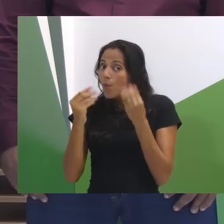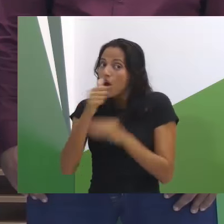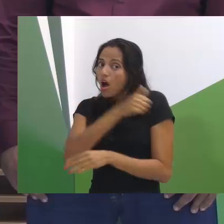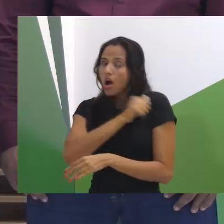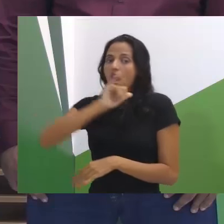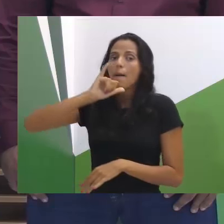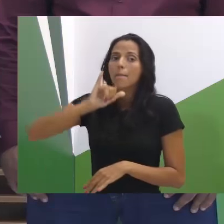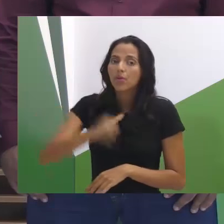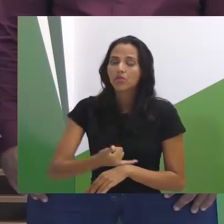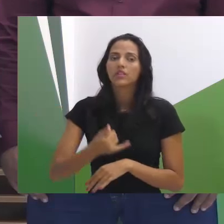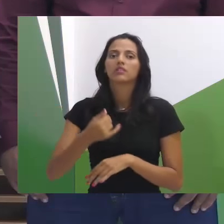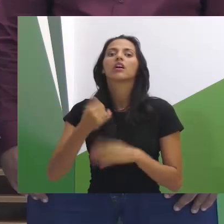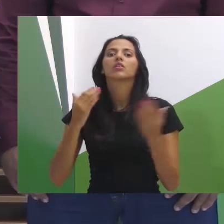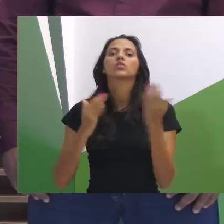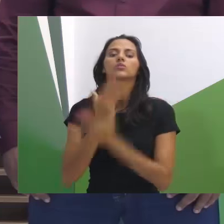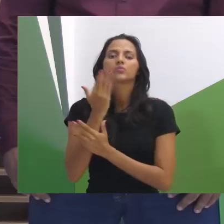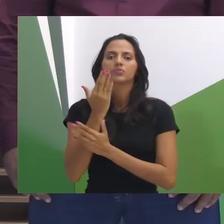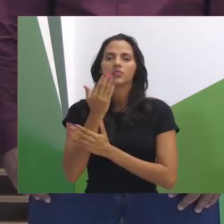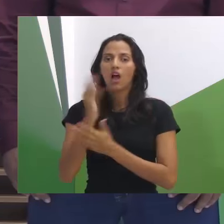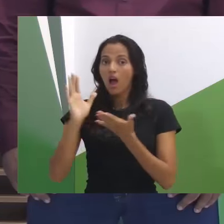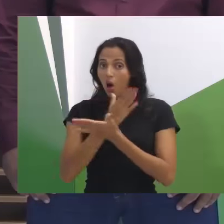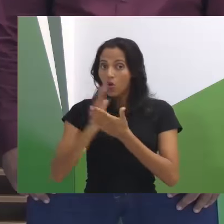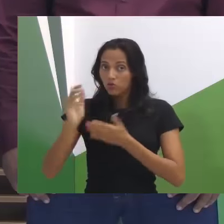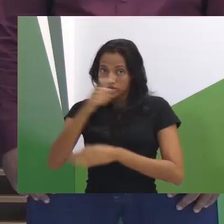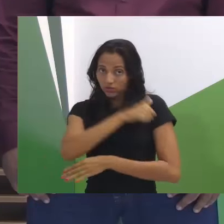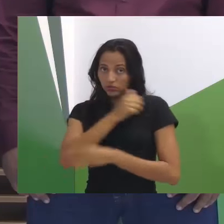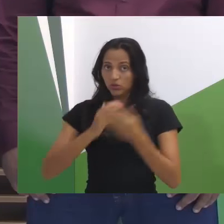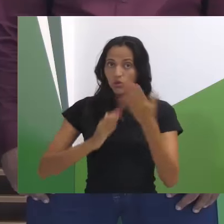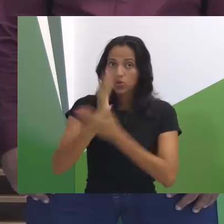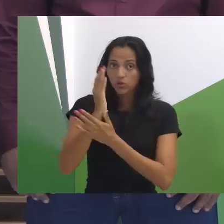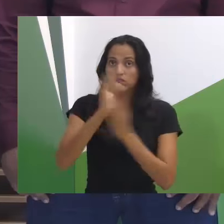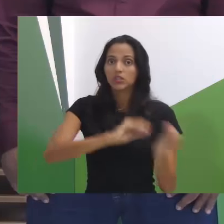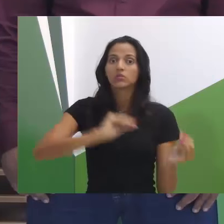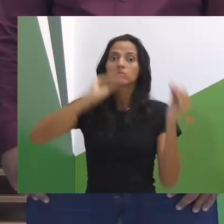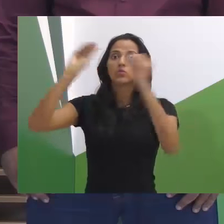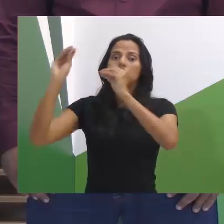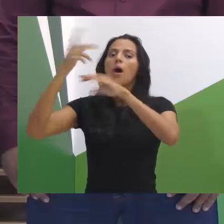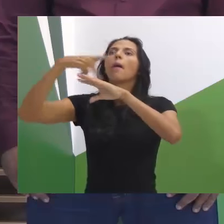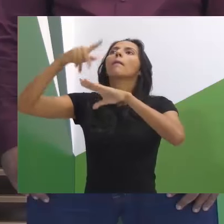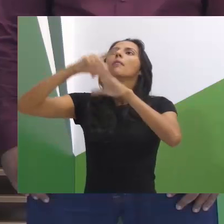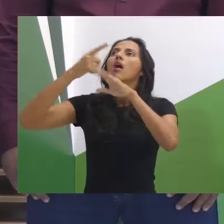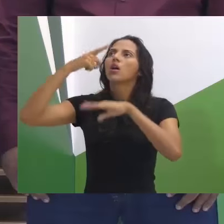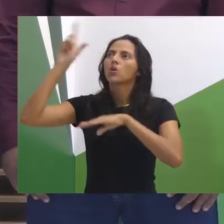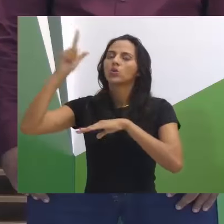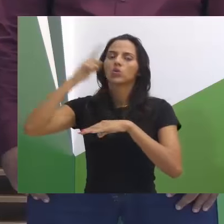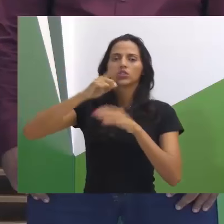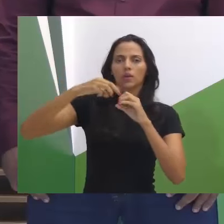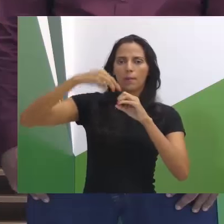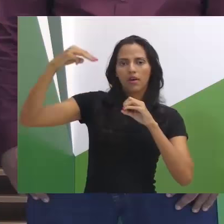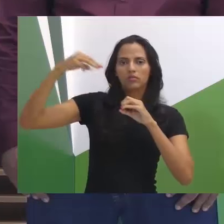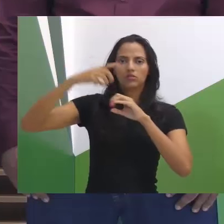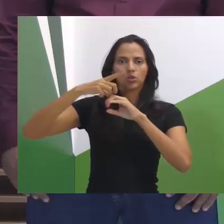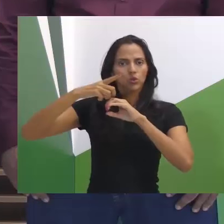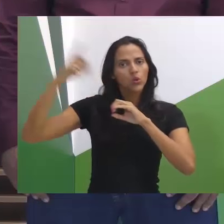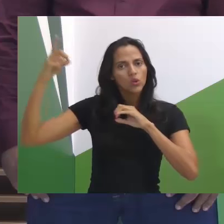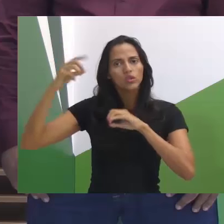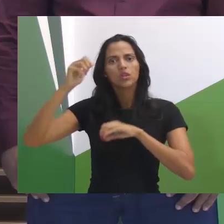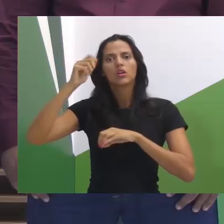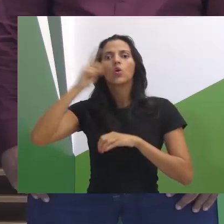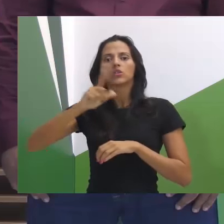estão no exterior Porque ganharam medalha, ganharam bolsa Ganharam bolsa na graduação No mestrado, no doutorado E ganharam bolsa para